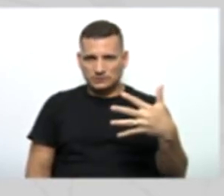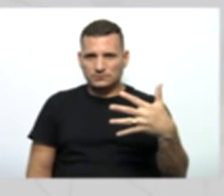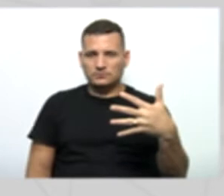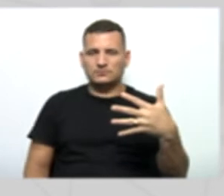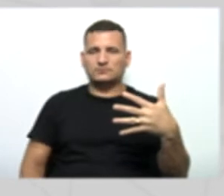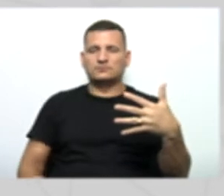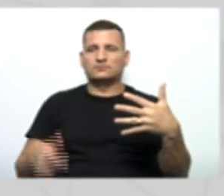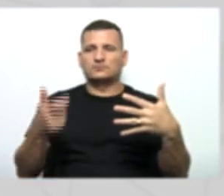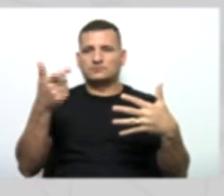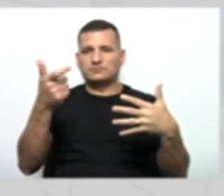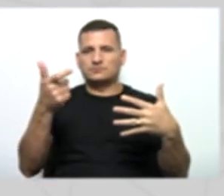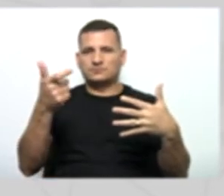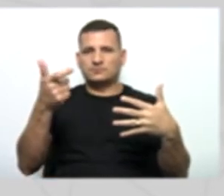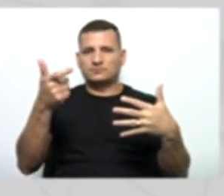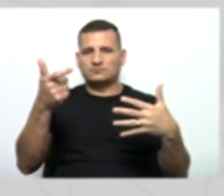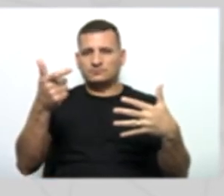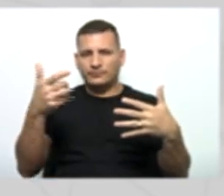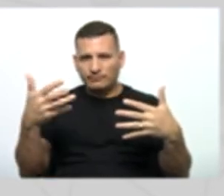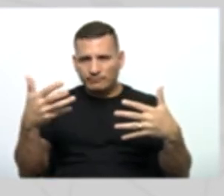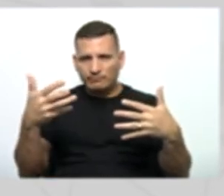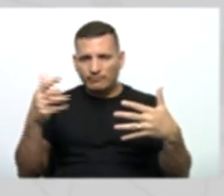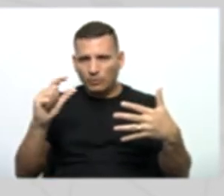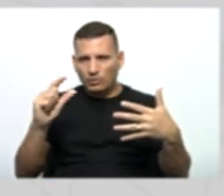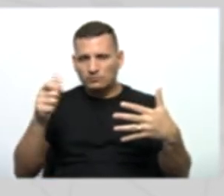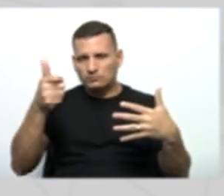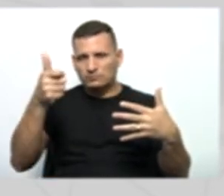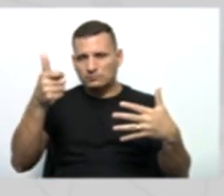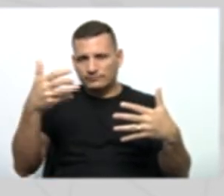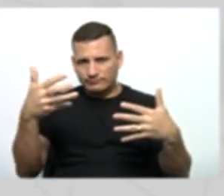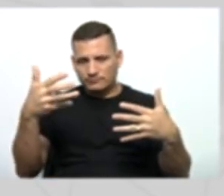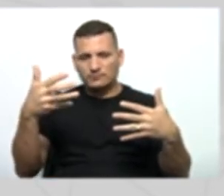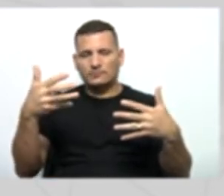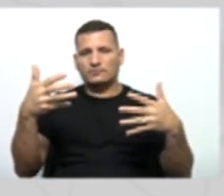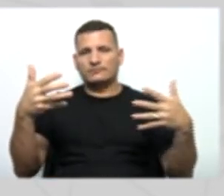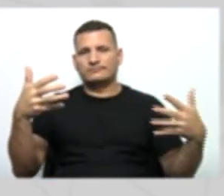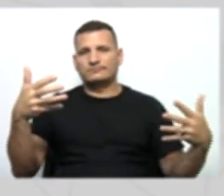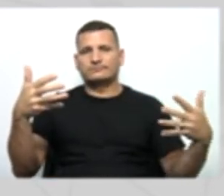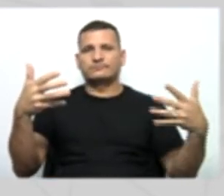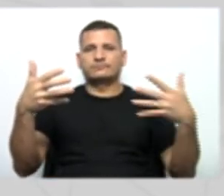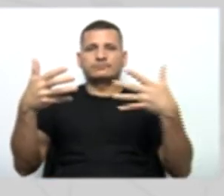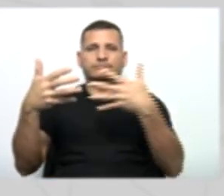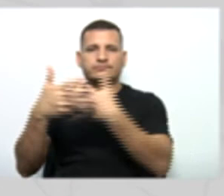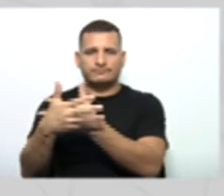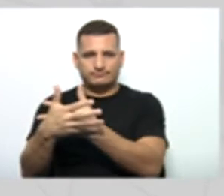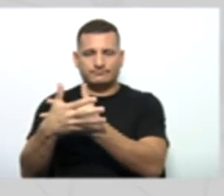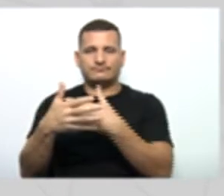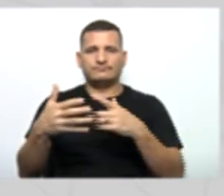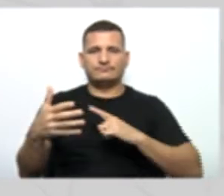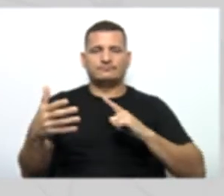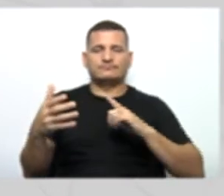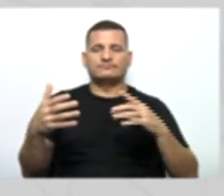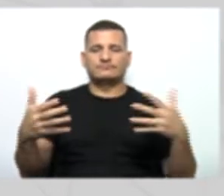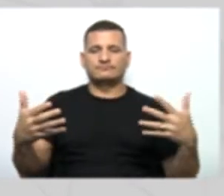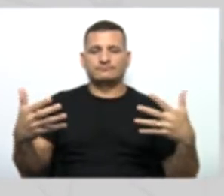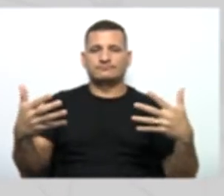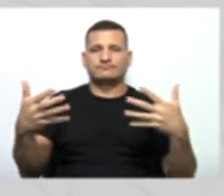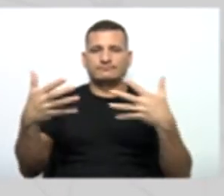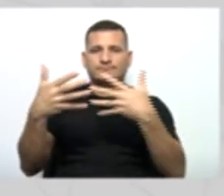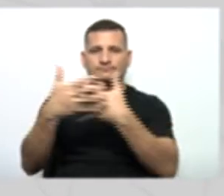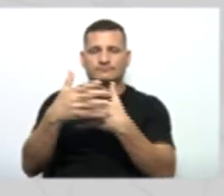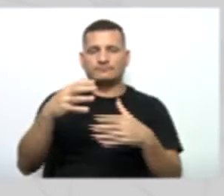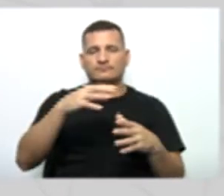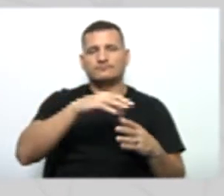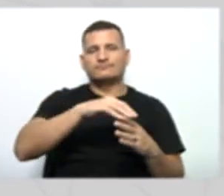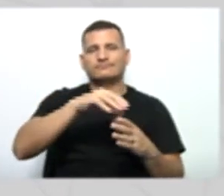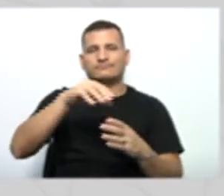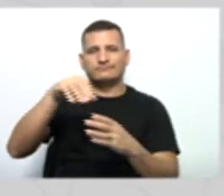ó? É uma associação em que um objeto todo, certo, faz parte